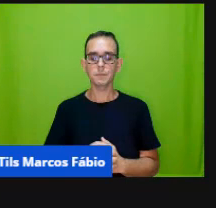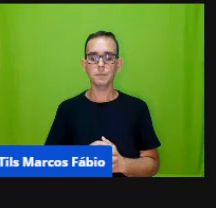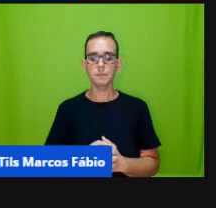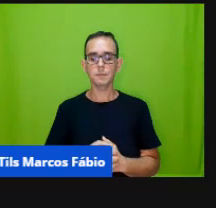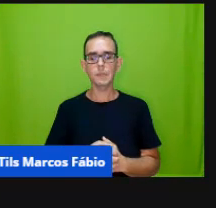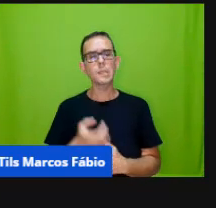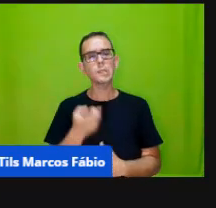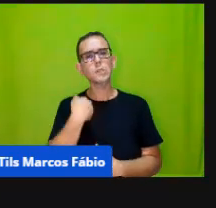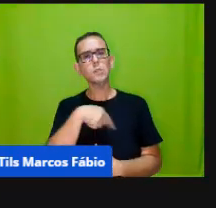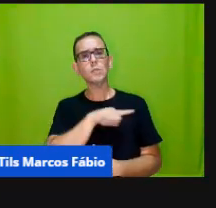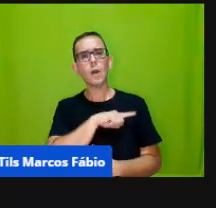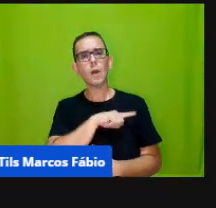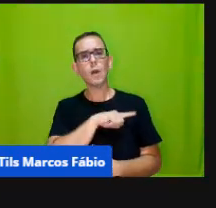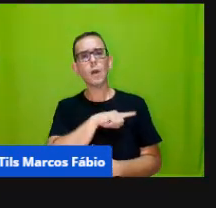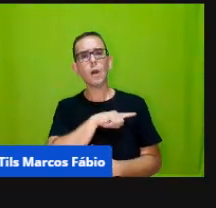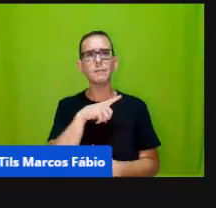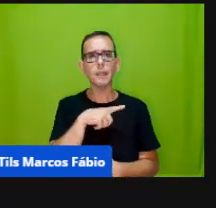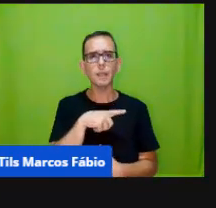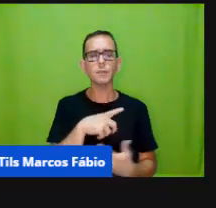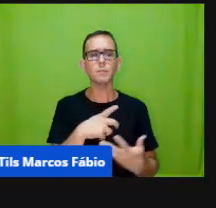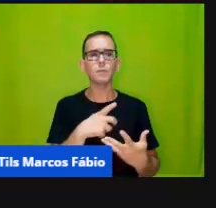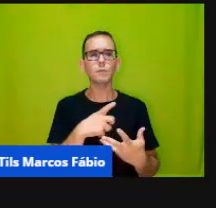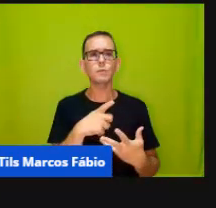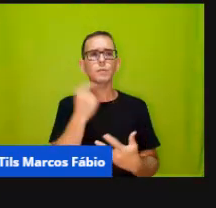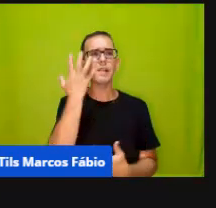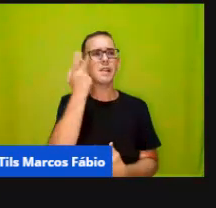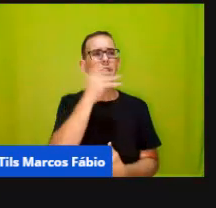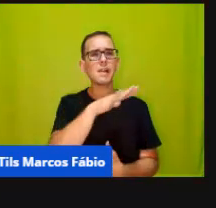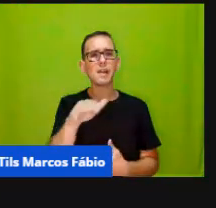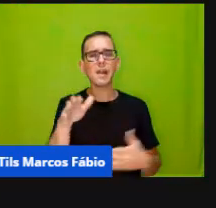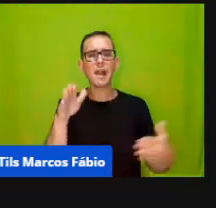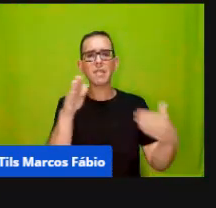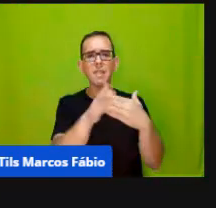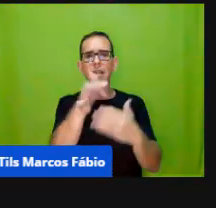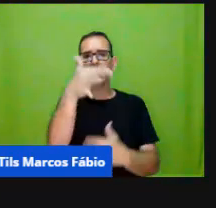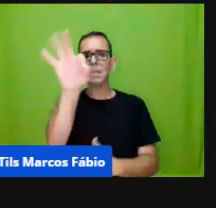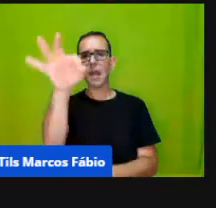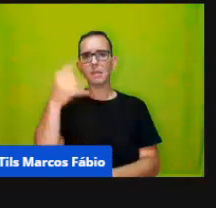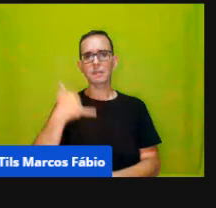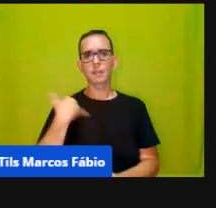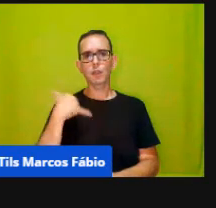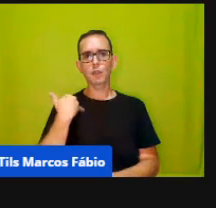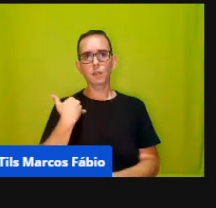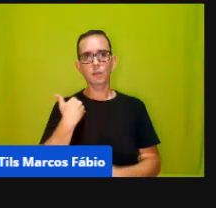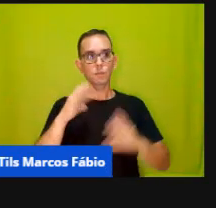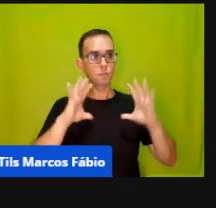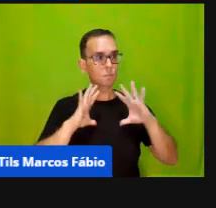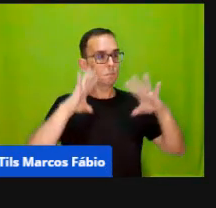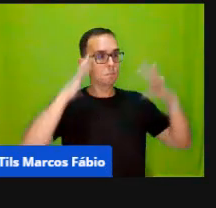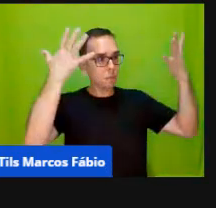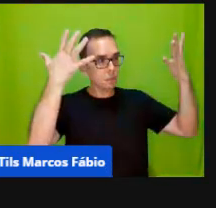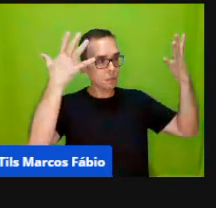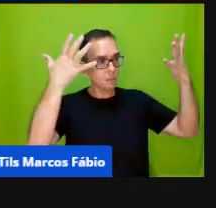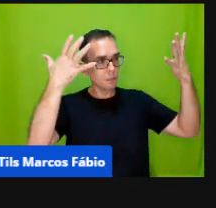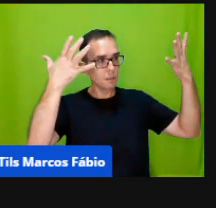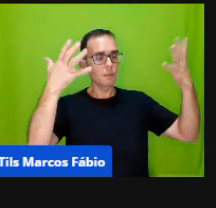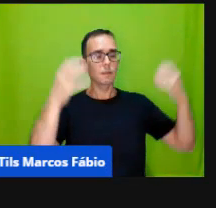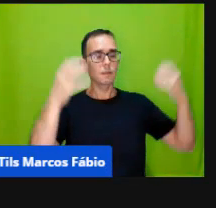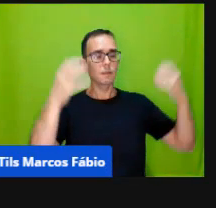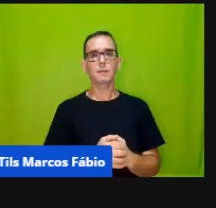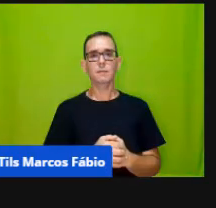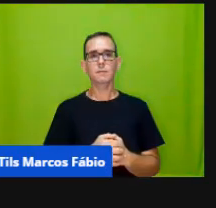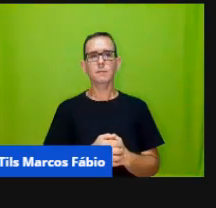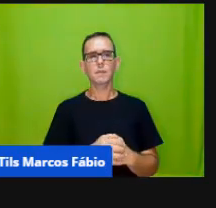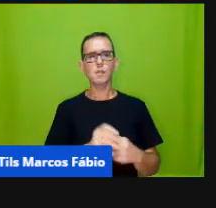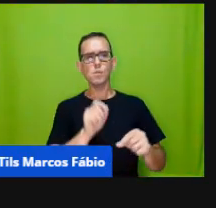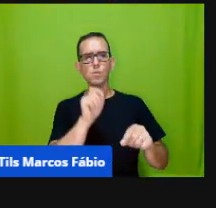Nós temos para as nossas crianças até 10 anos os festivais, né? O que